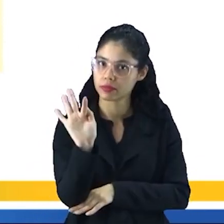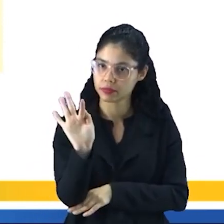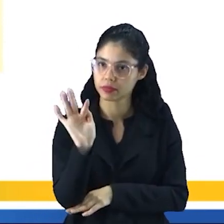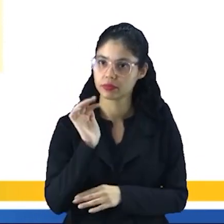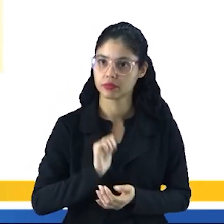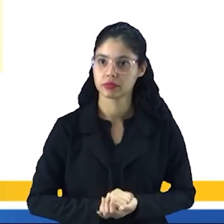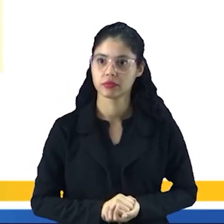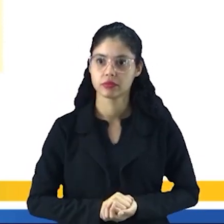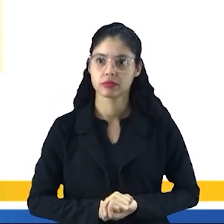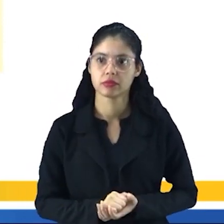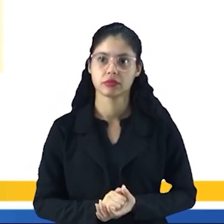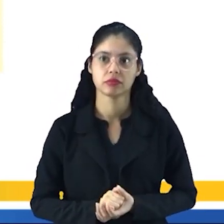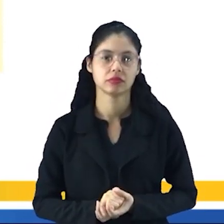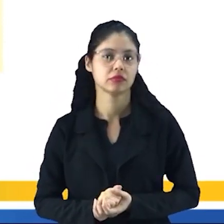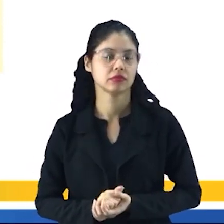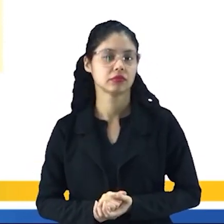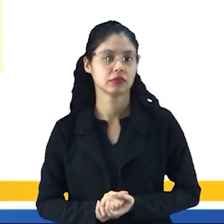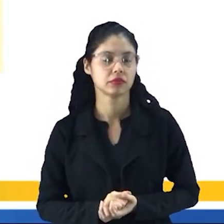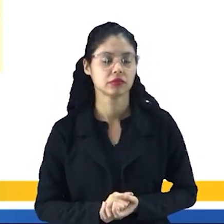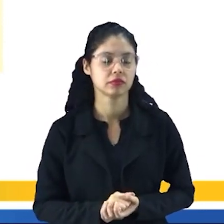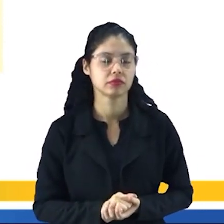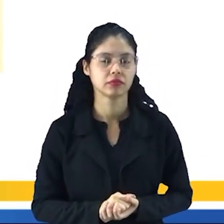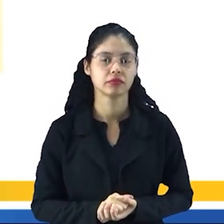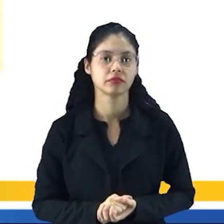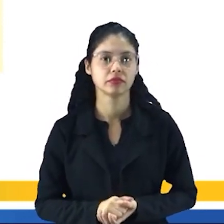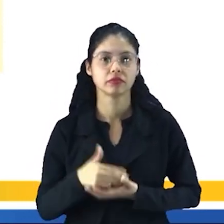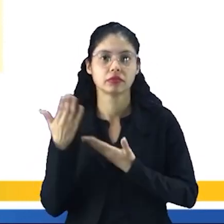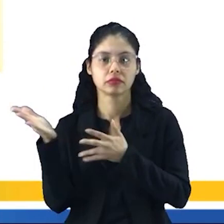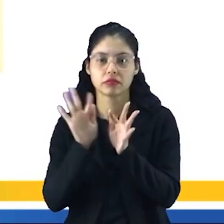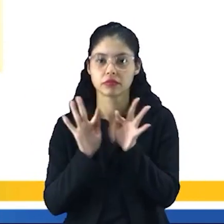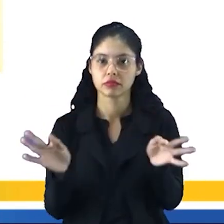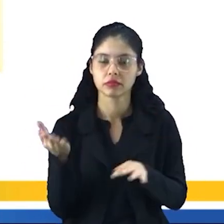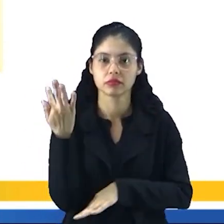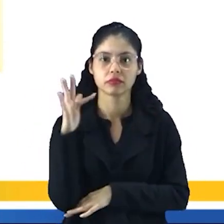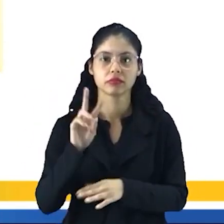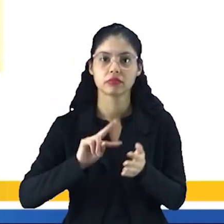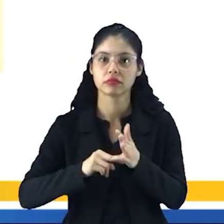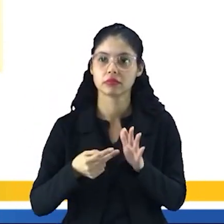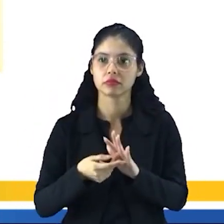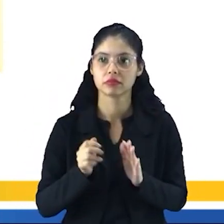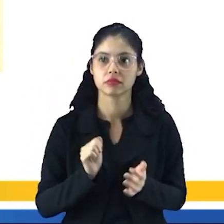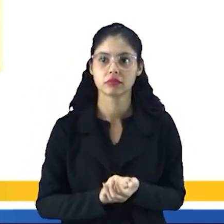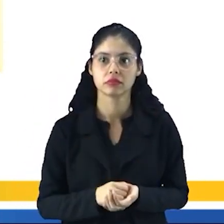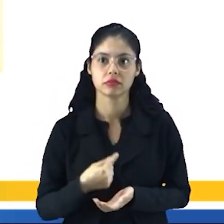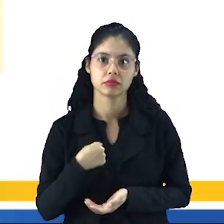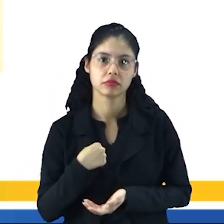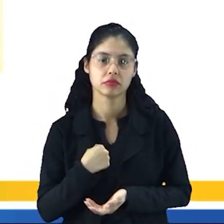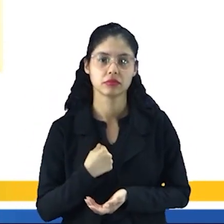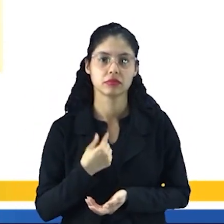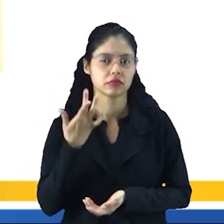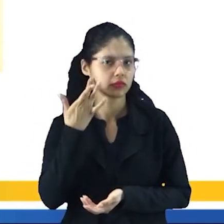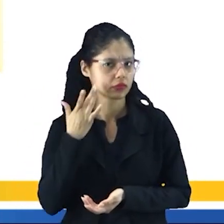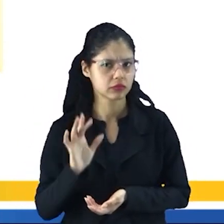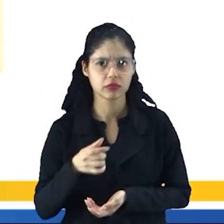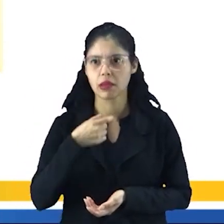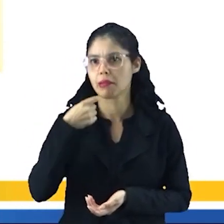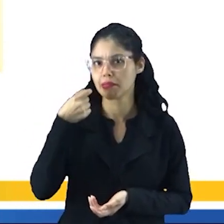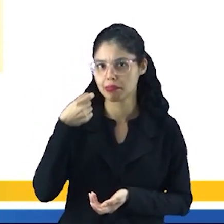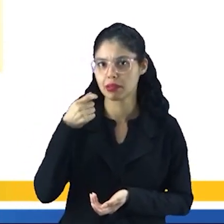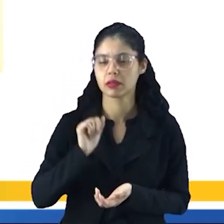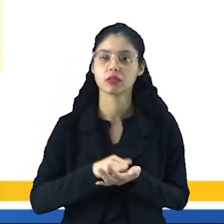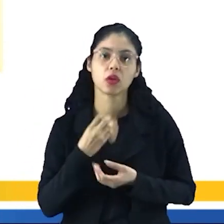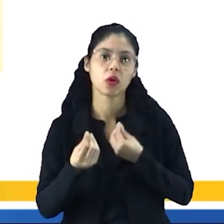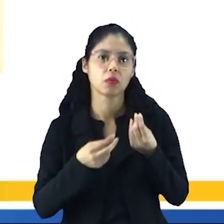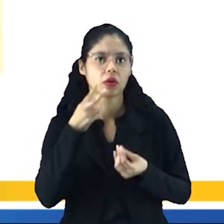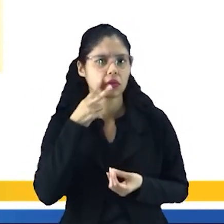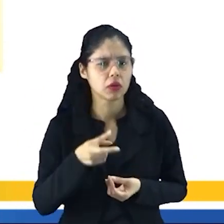gente. Ceci ne sais pas une pipe. E essa frase em francês significa, isso não é um cachimbo.